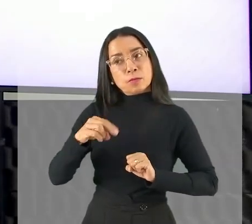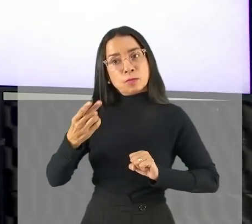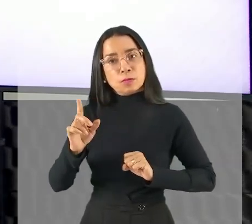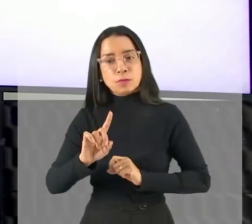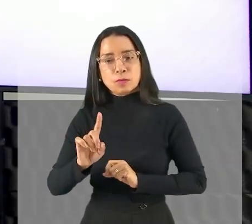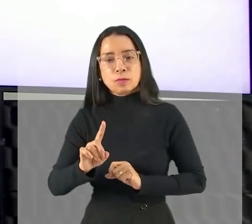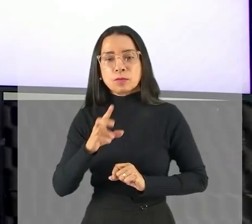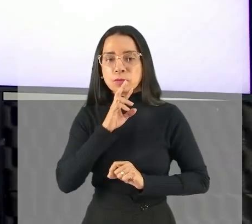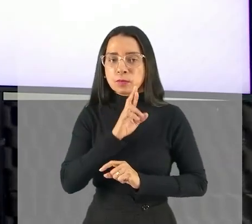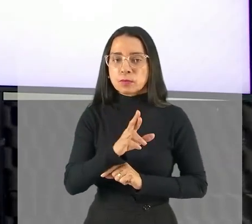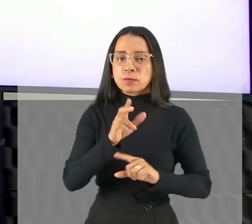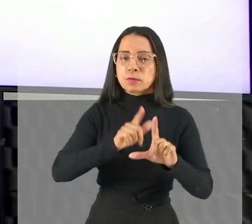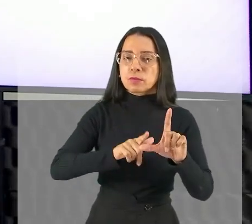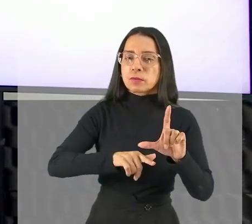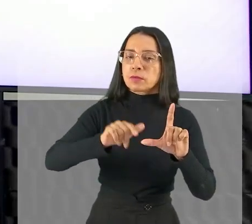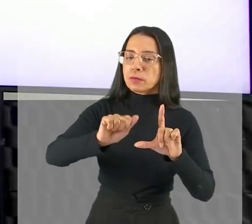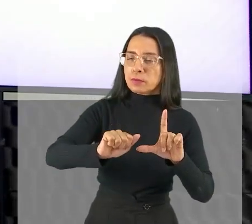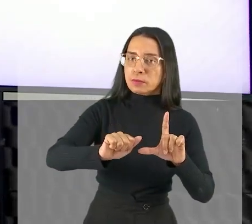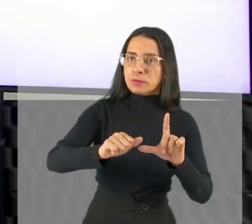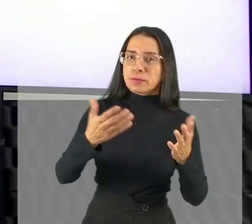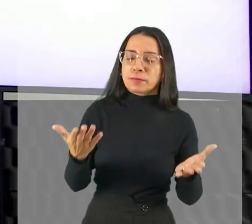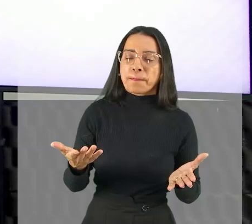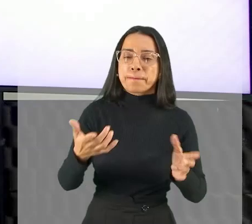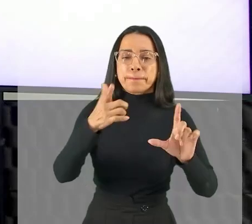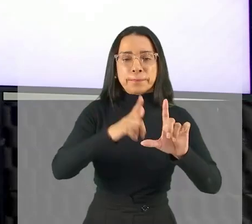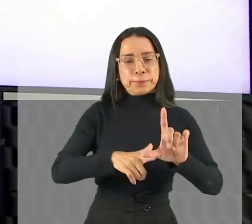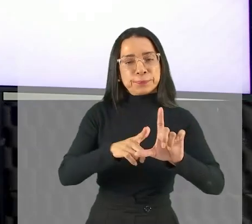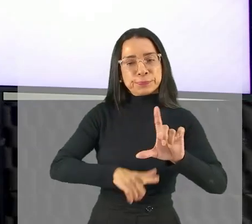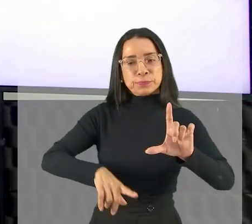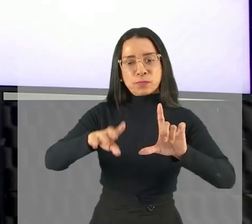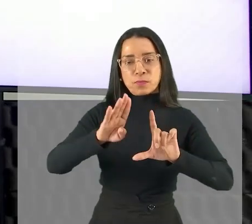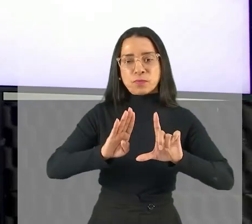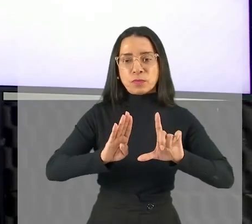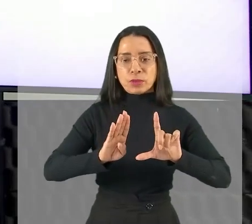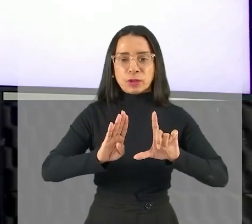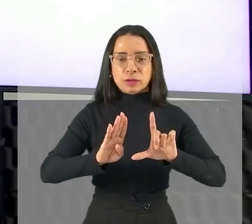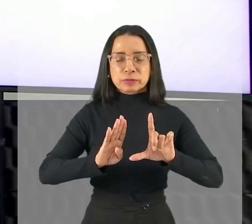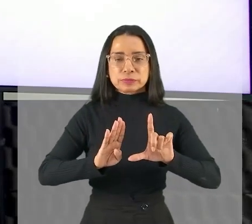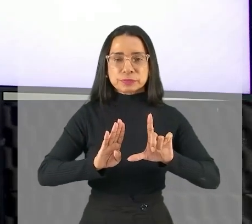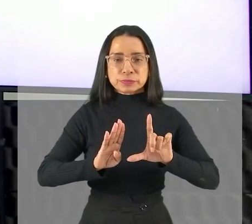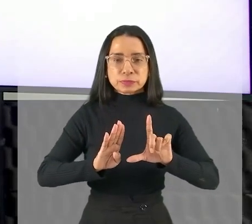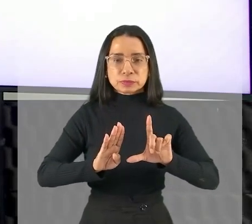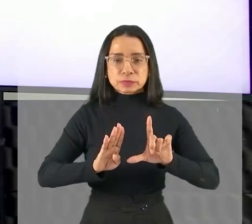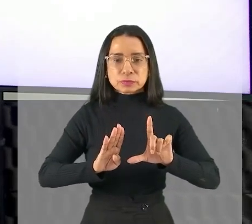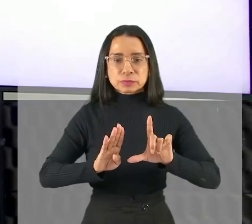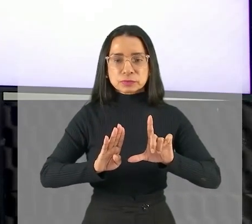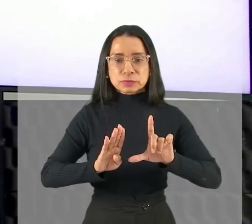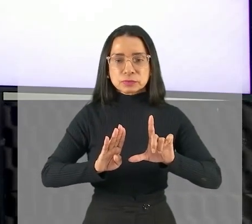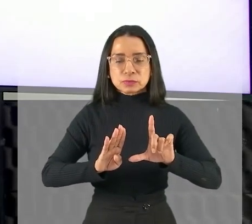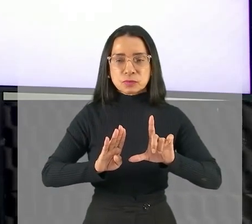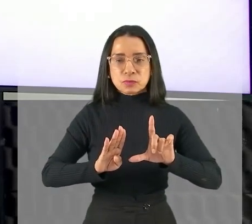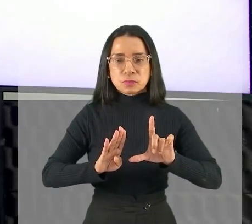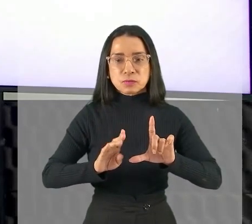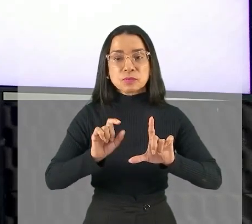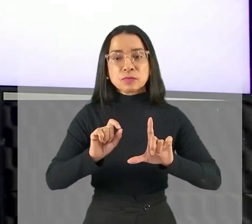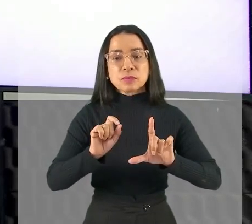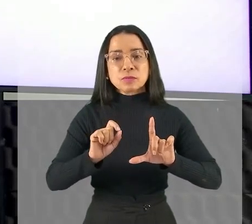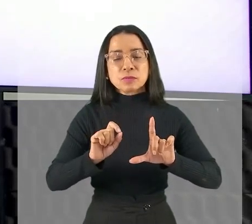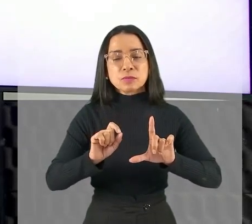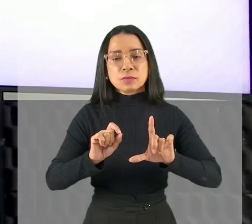gabarito. Alternativa B. Tematização da fragilidade humana diante da morte. Será que é